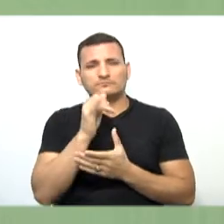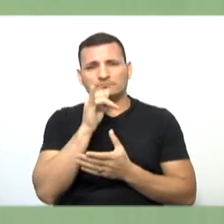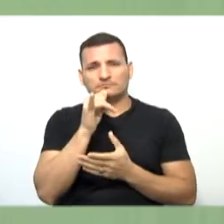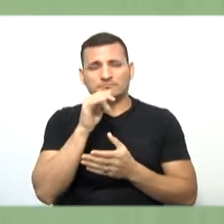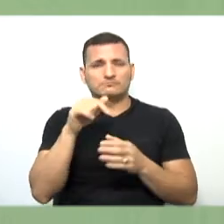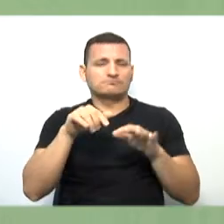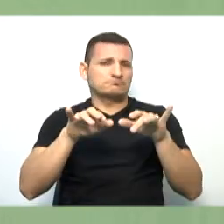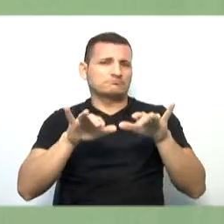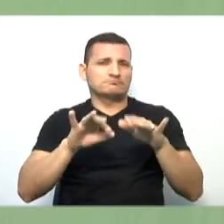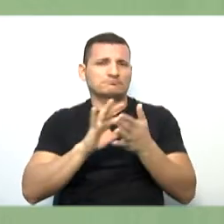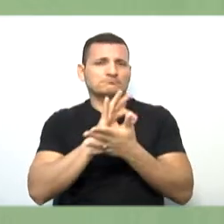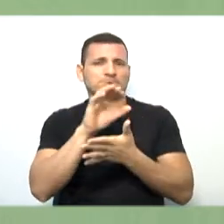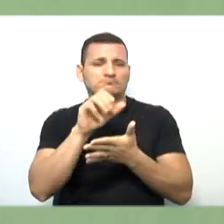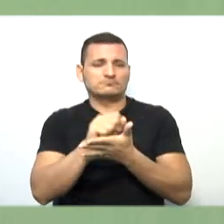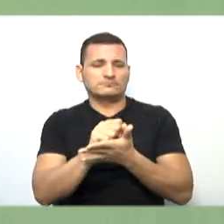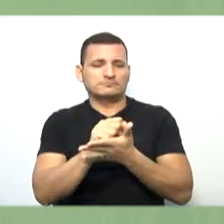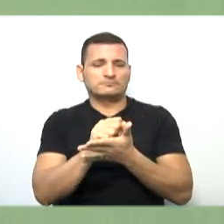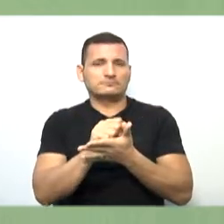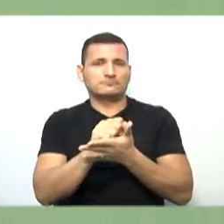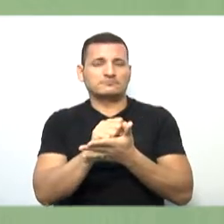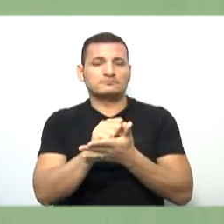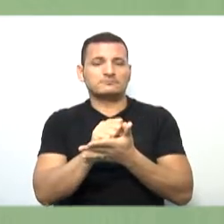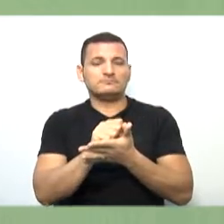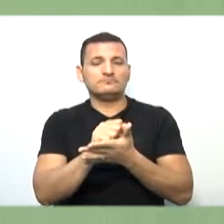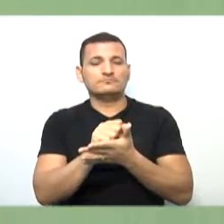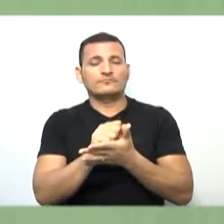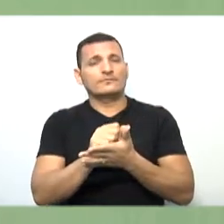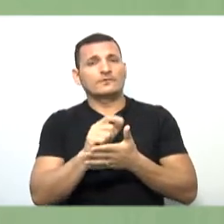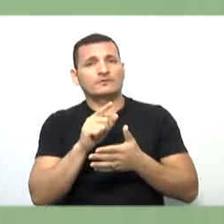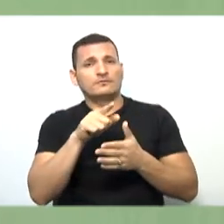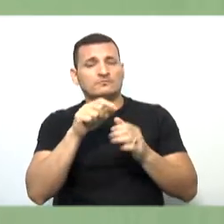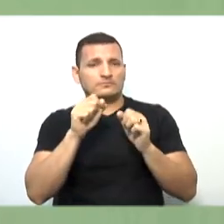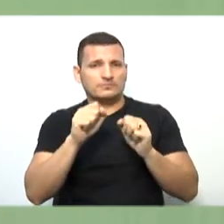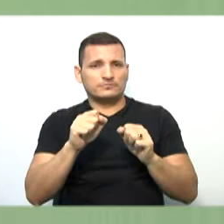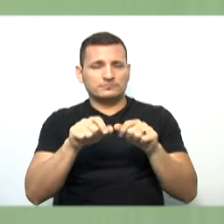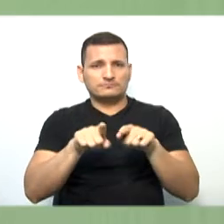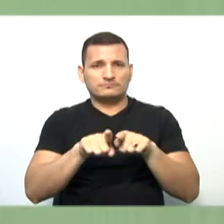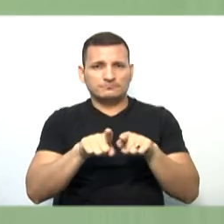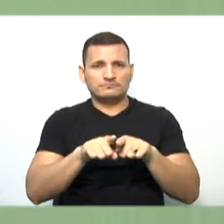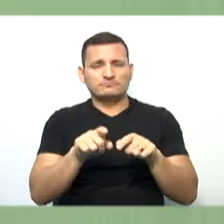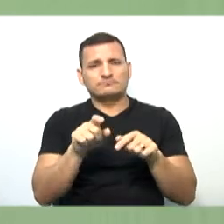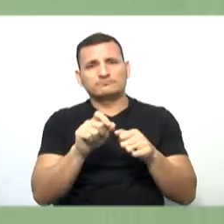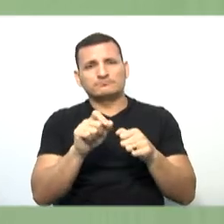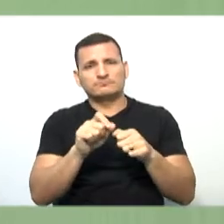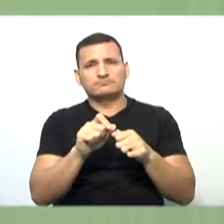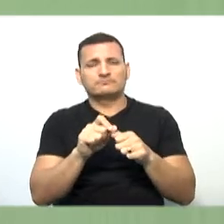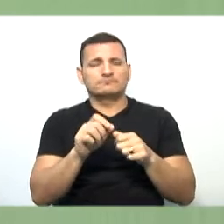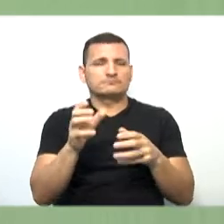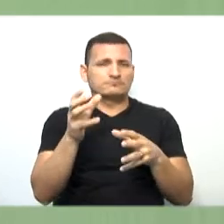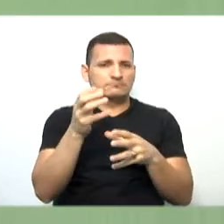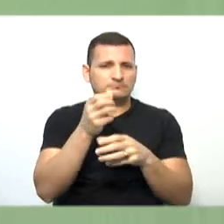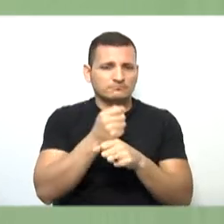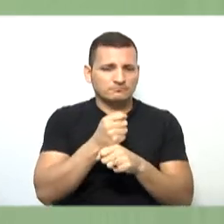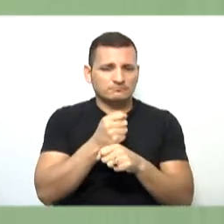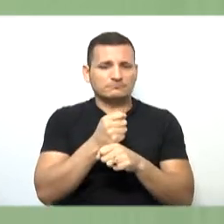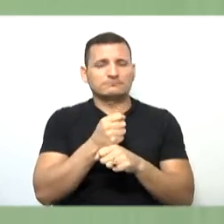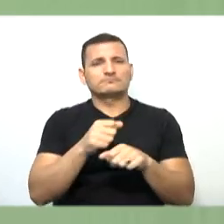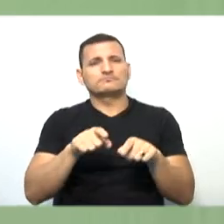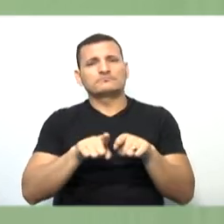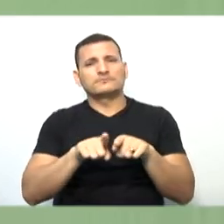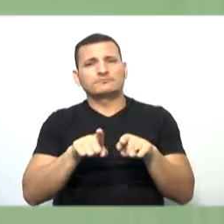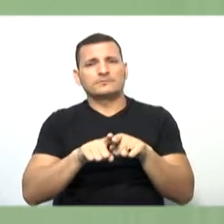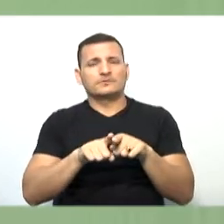um cadastro. Ele pode também realizar cálculos, fornecer dicas